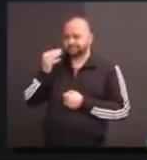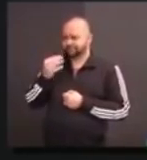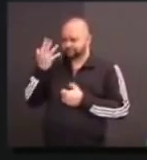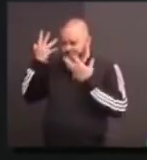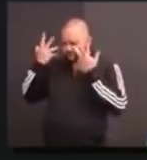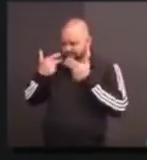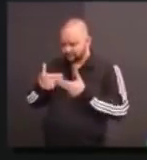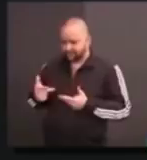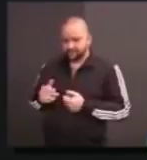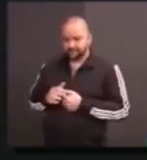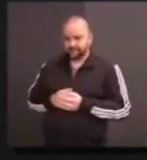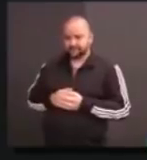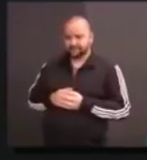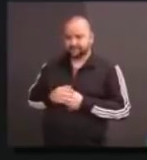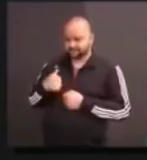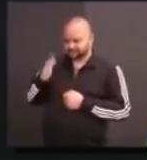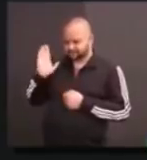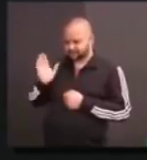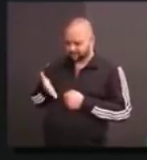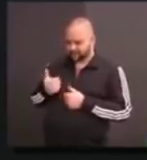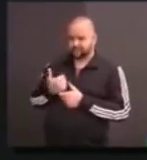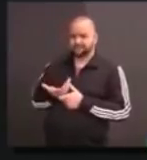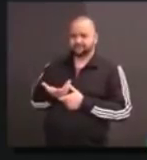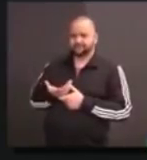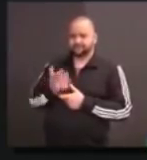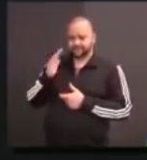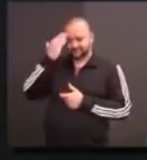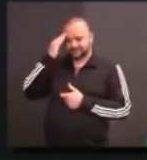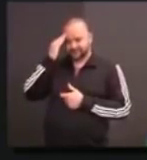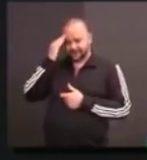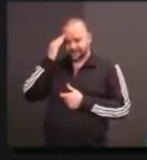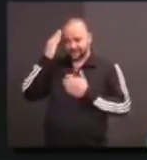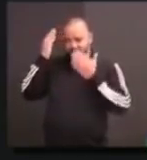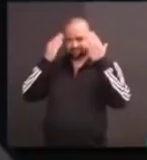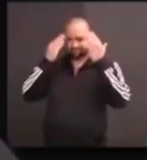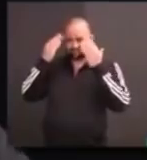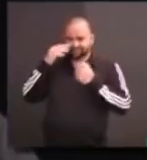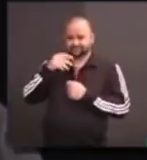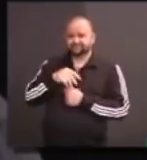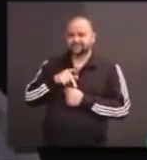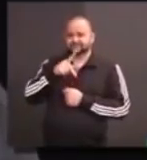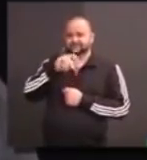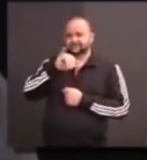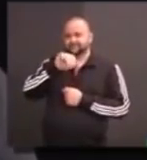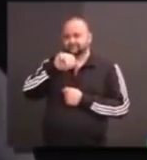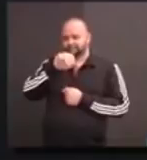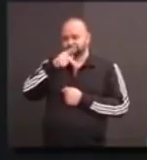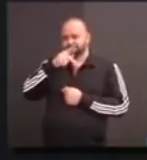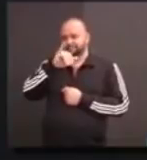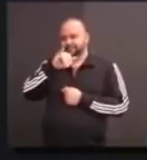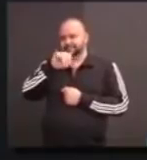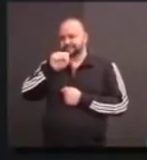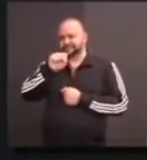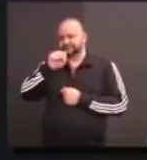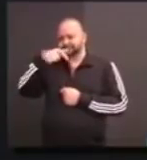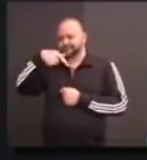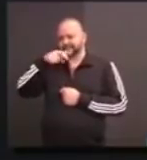Marcelo, você já auscultou o psiquismo dos animais? Eles conversam com a